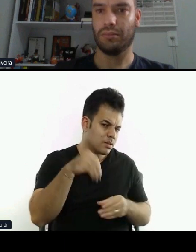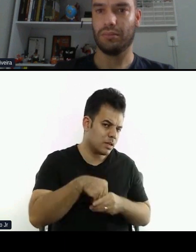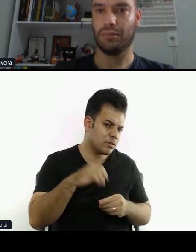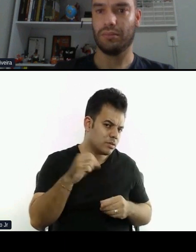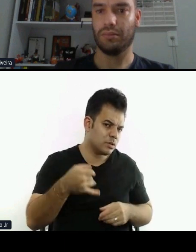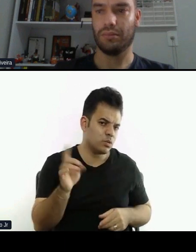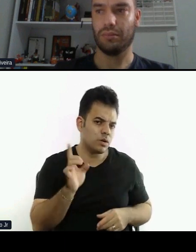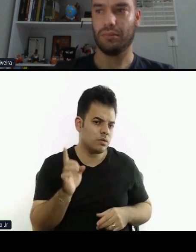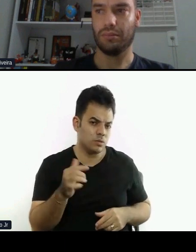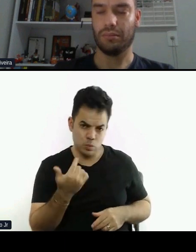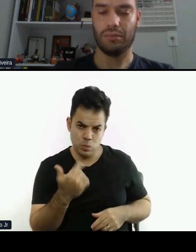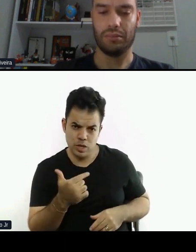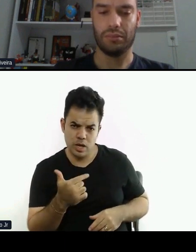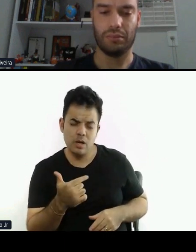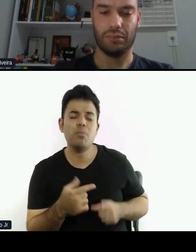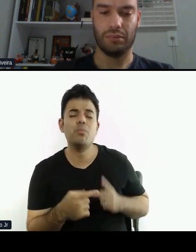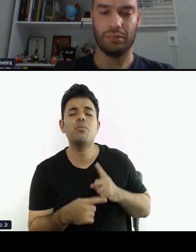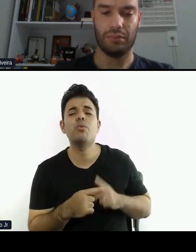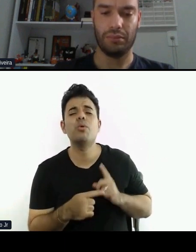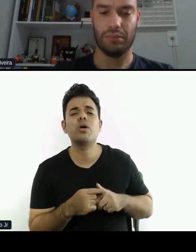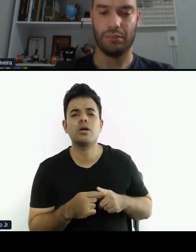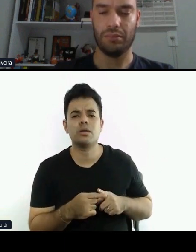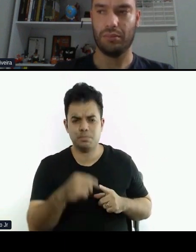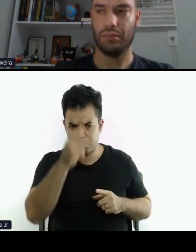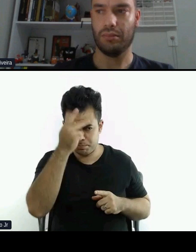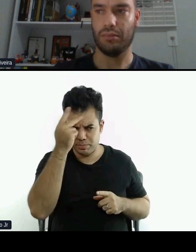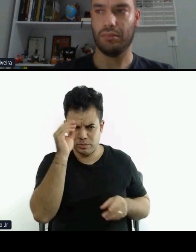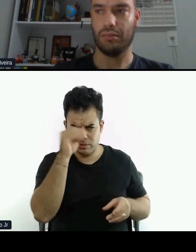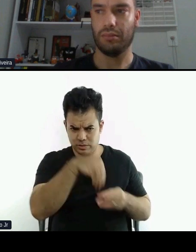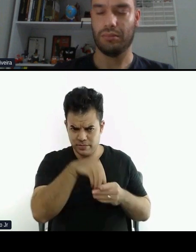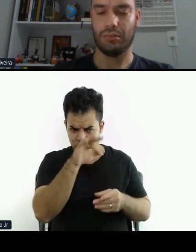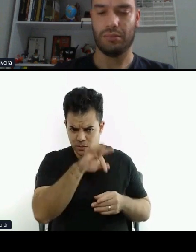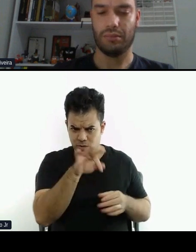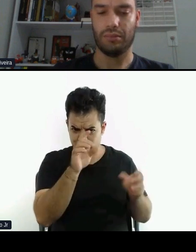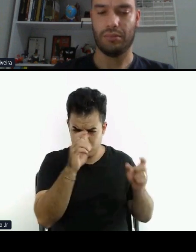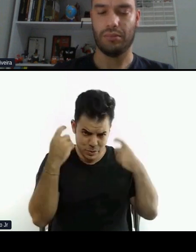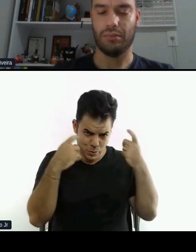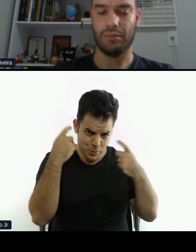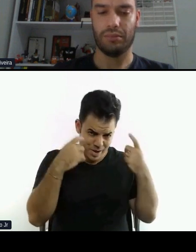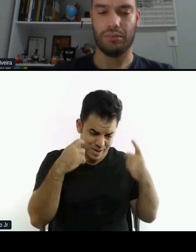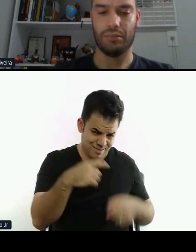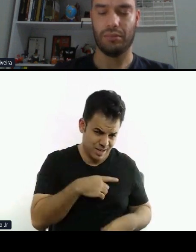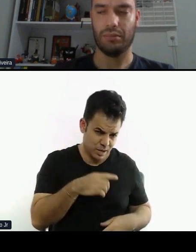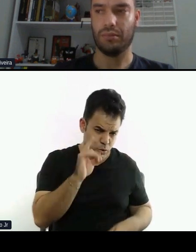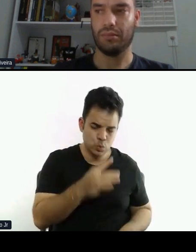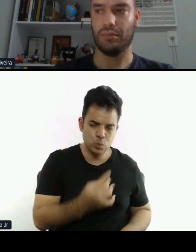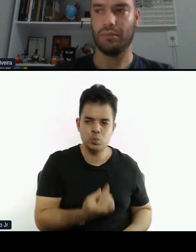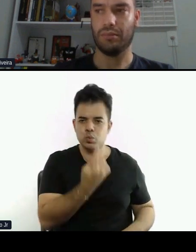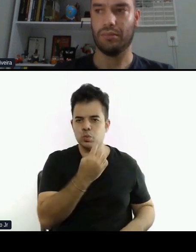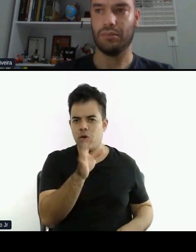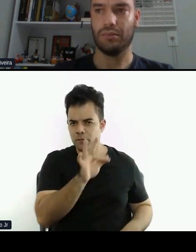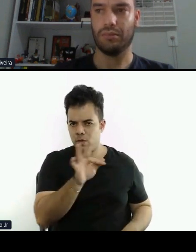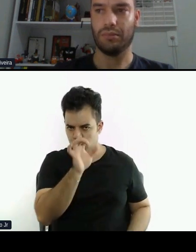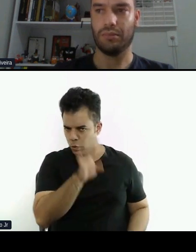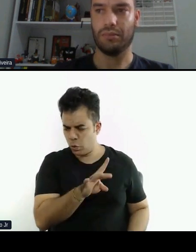Será que as pessoas estão preocupadas com isso também nas faculdades, sabe? Não só na faculdade, né, igual o Antônio trouxe também, mas também nas escolas. Eu vejo muito assim